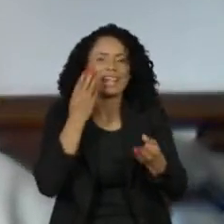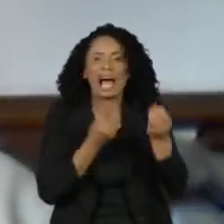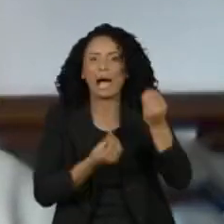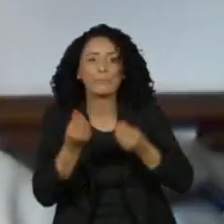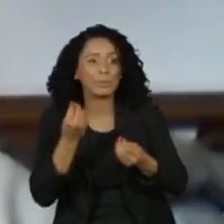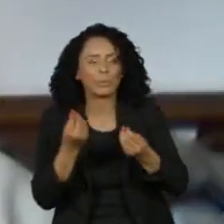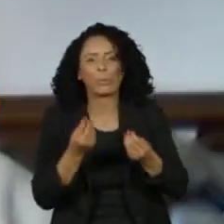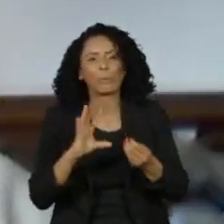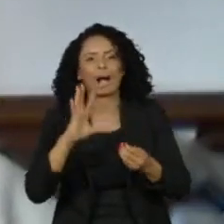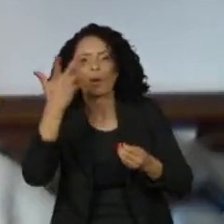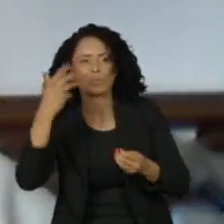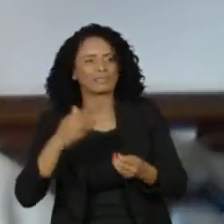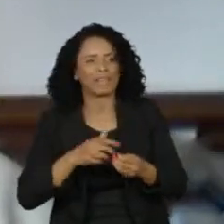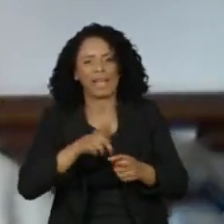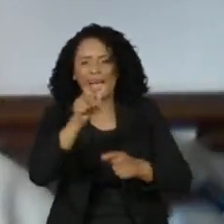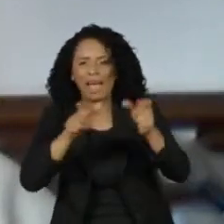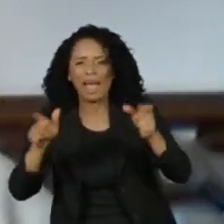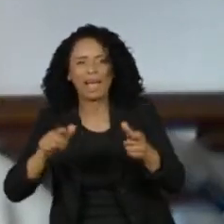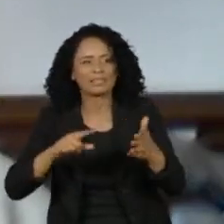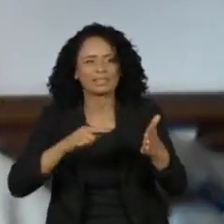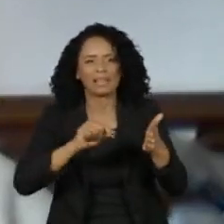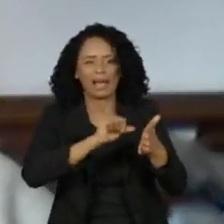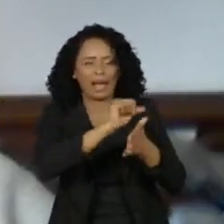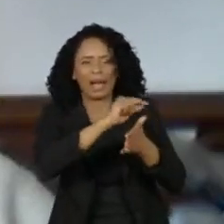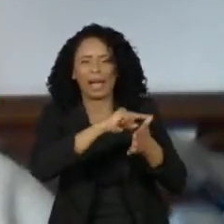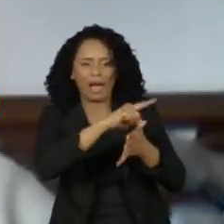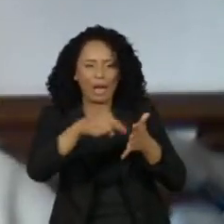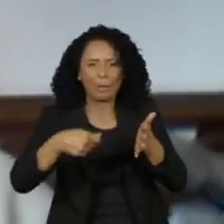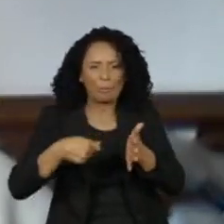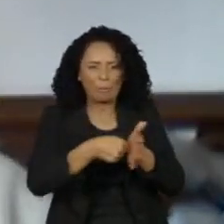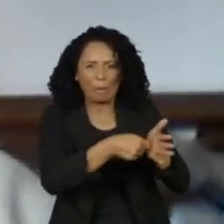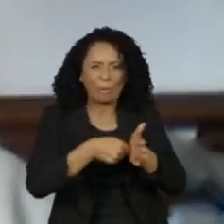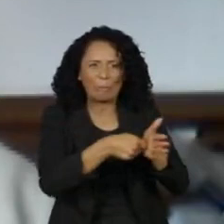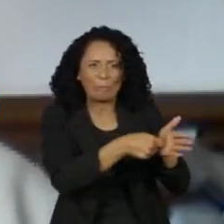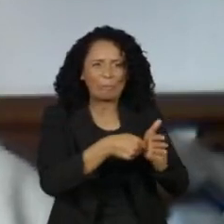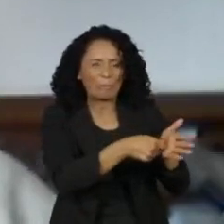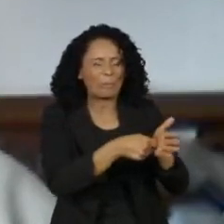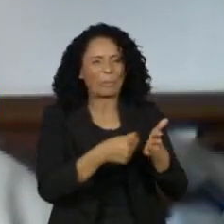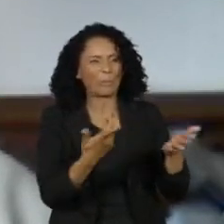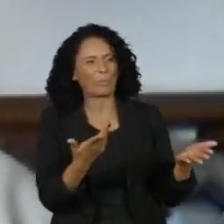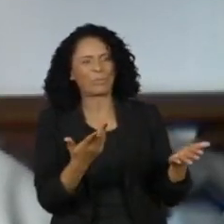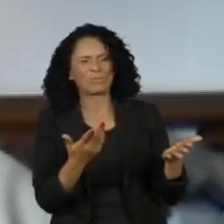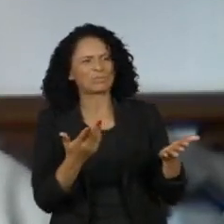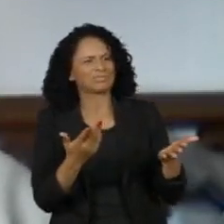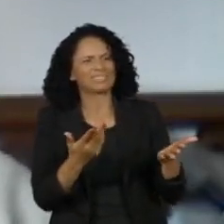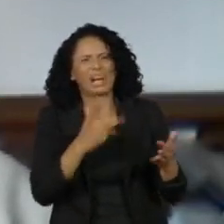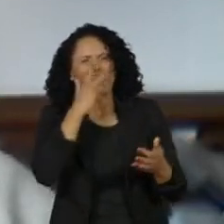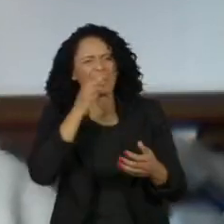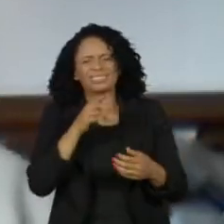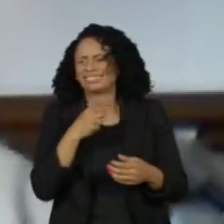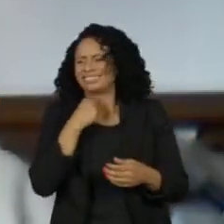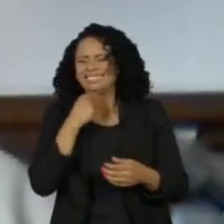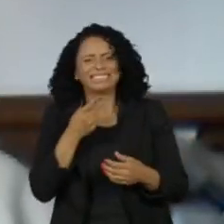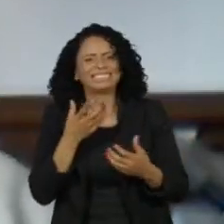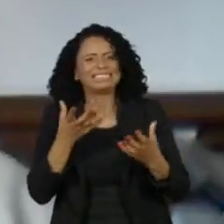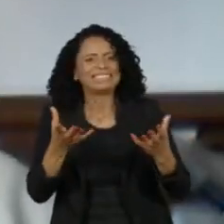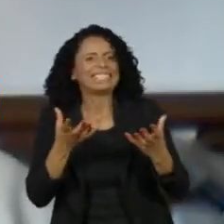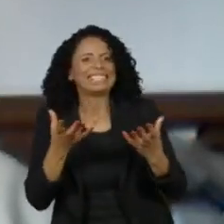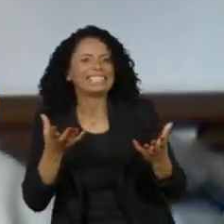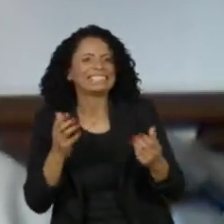da vida os consumidores está tão acusado em cima desse tema que eu acho que ninguém vai arriscar muito de